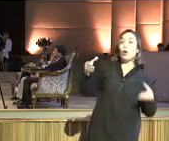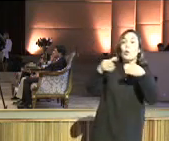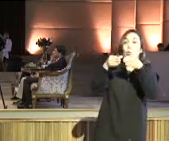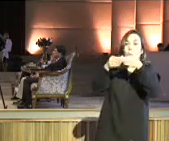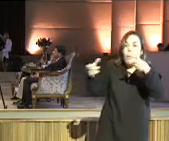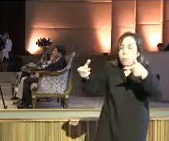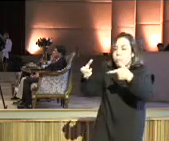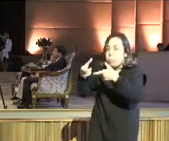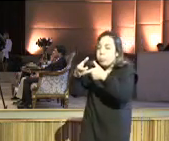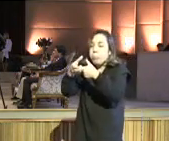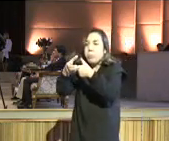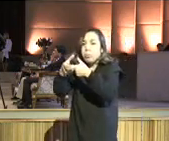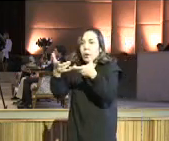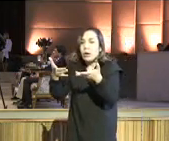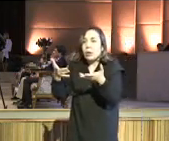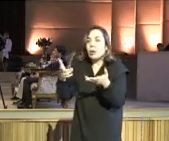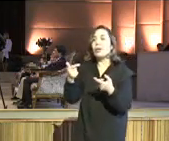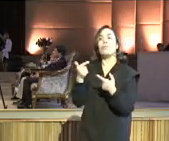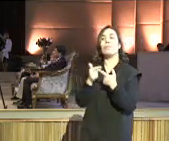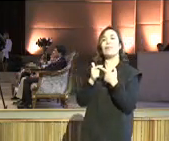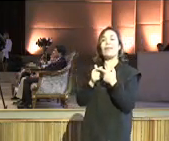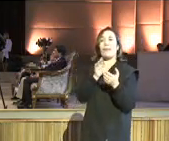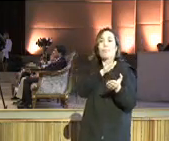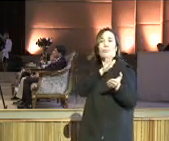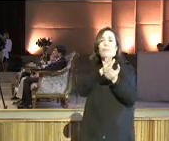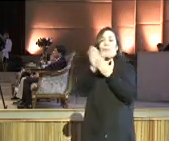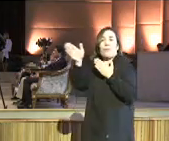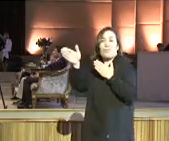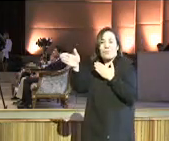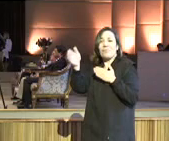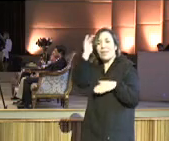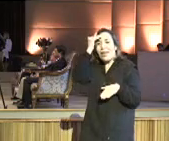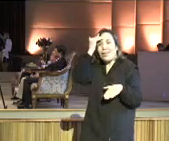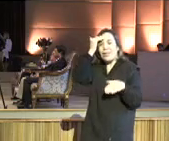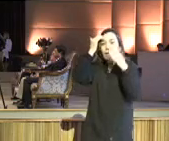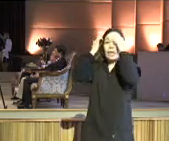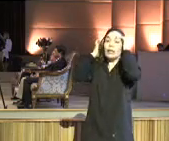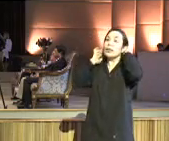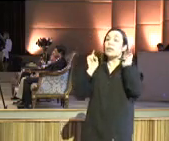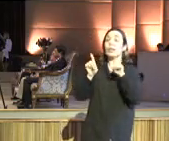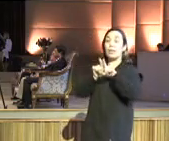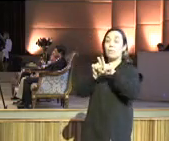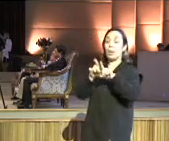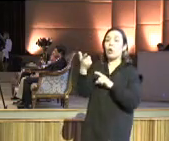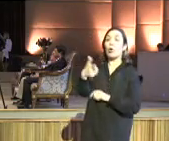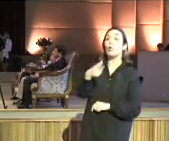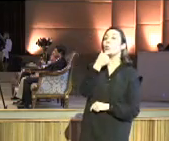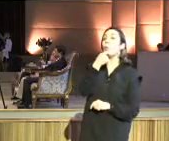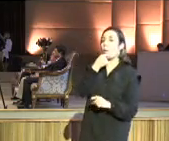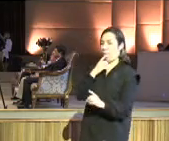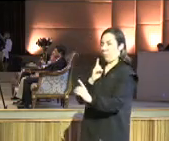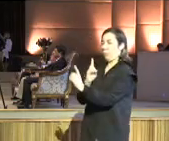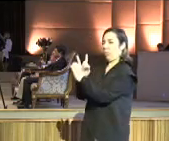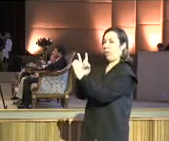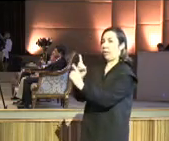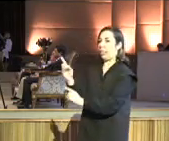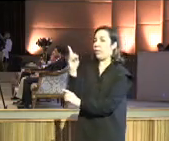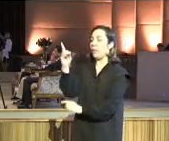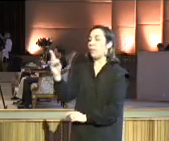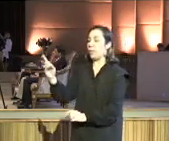E para piorar a situação, a Bíblia diz que tinha um homem que encontrou ele no fundo do vale,